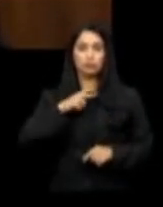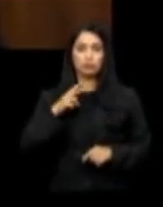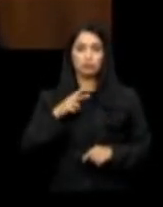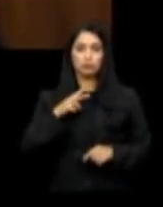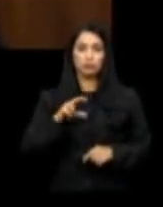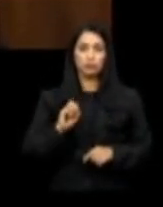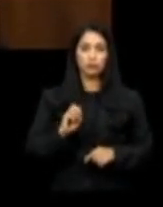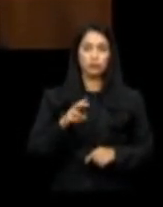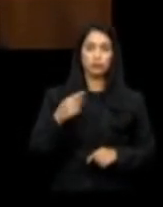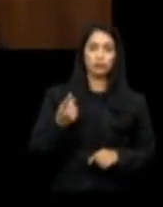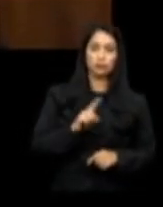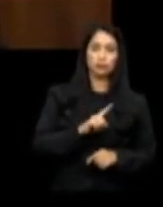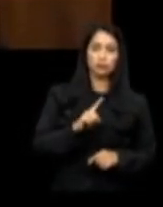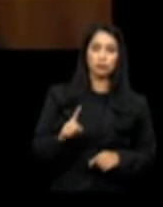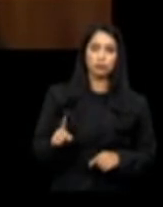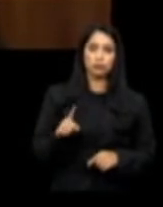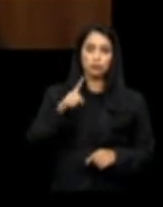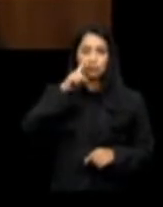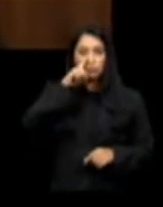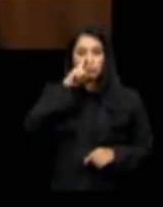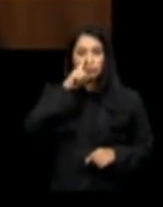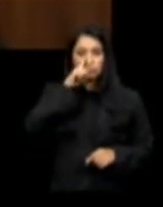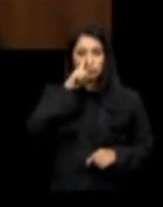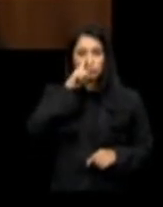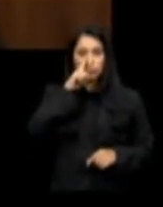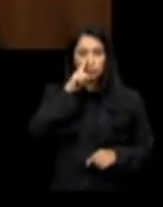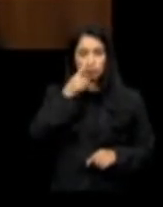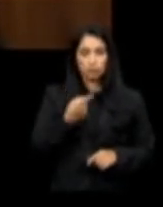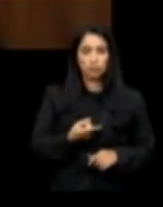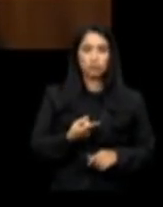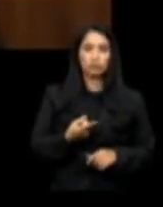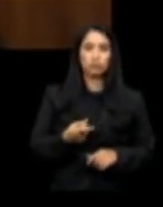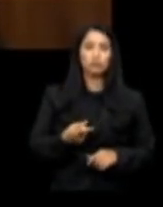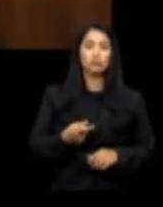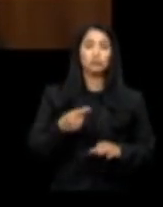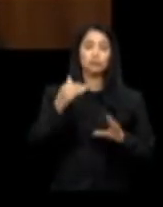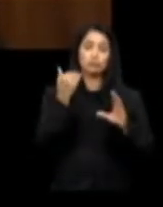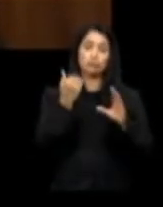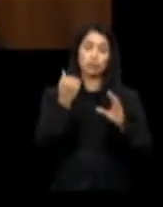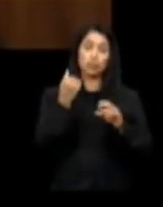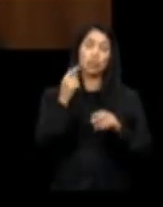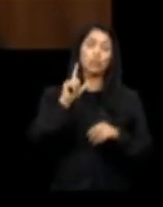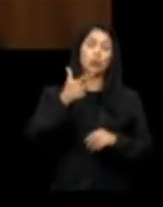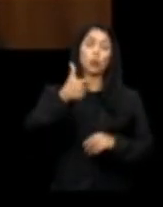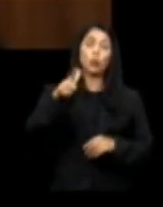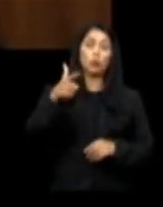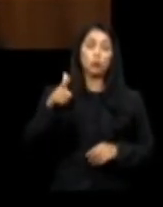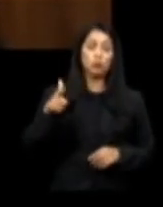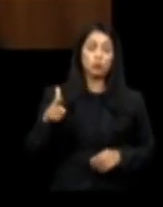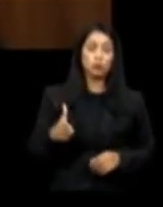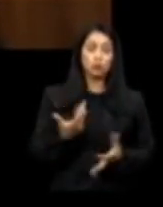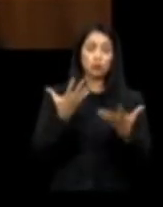dado, mas sim sobre os riscos atribuídos ao seu processamento por terceiros. Aqui está